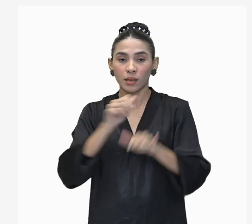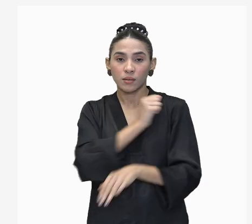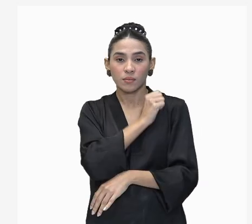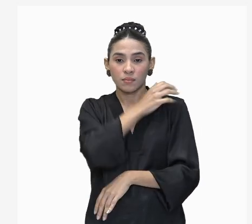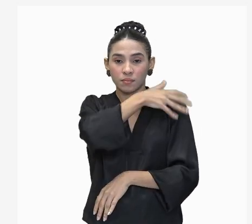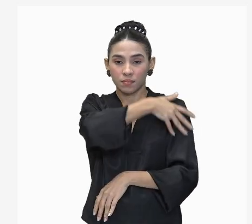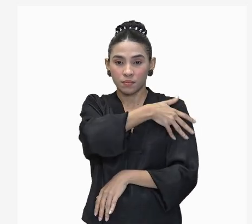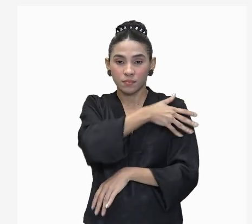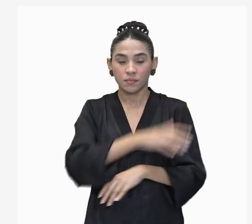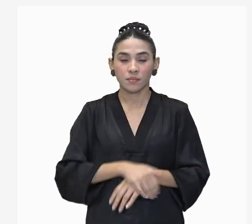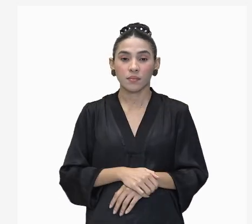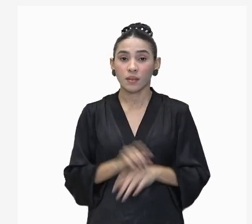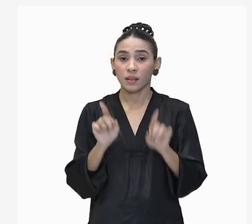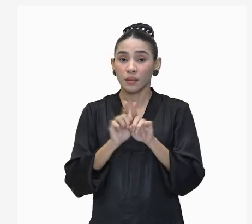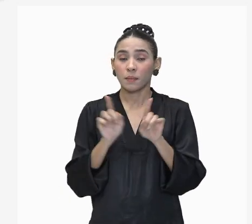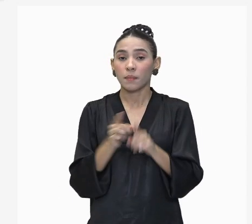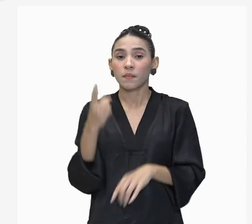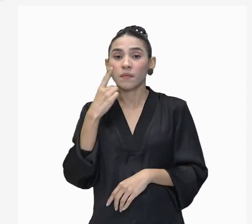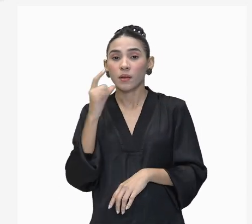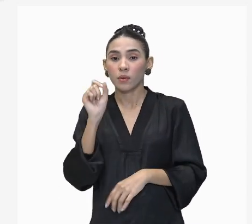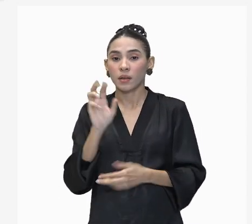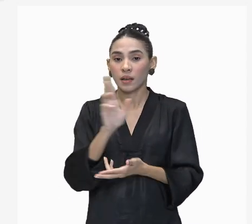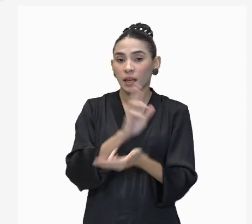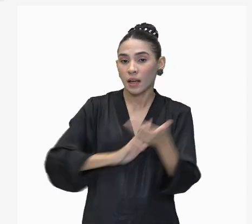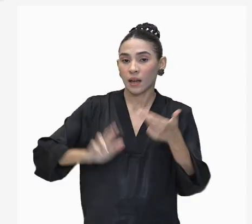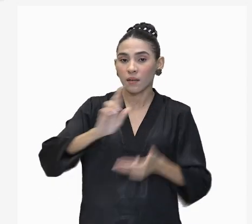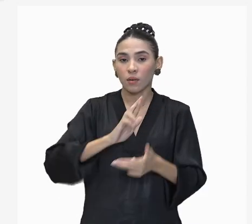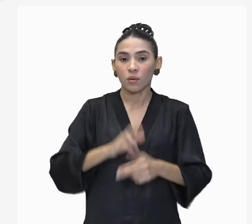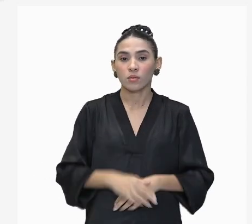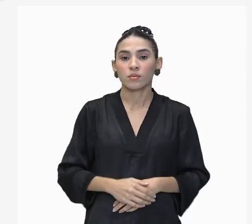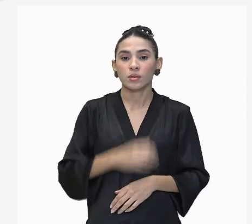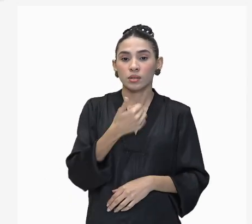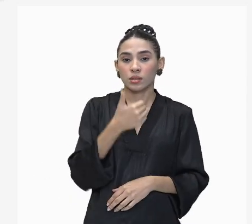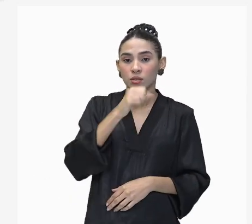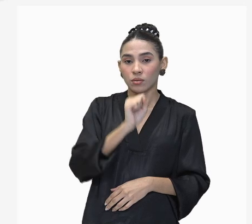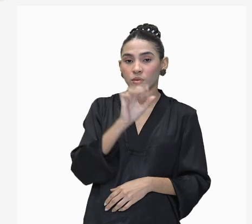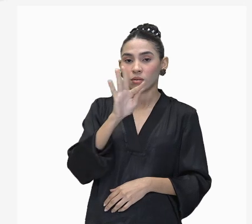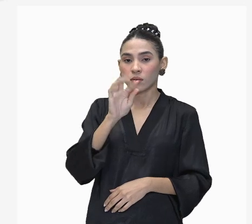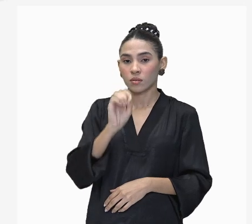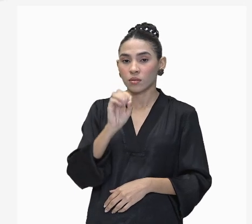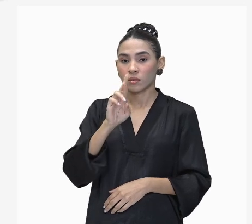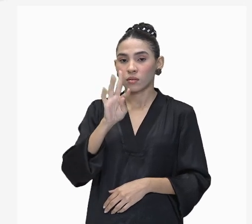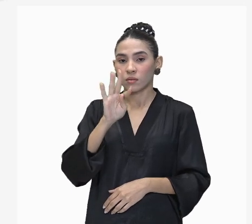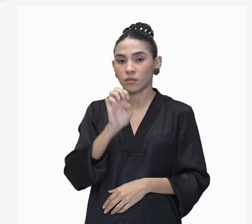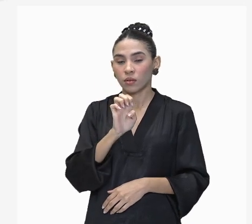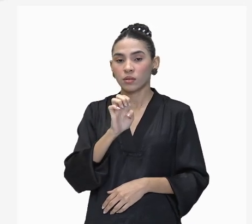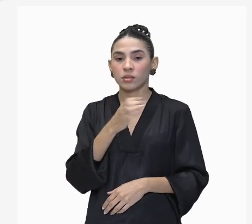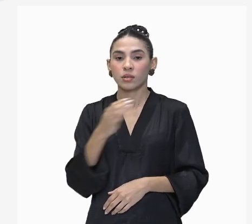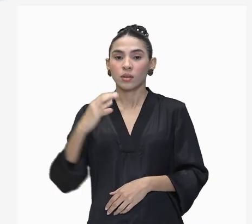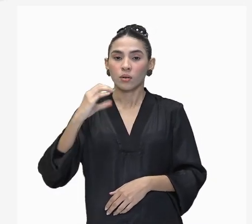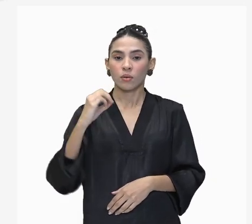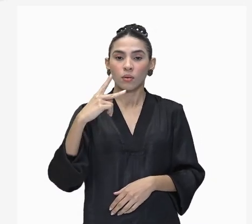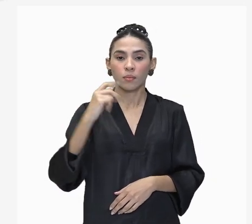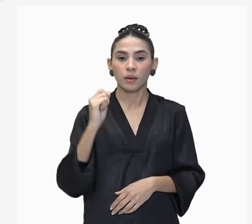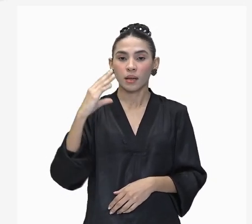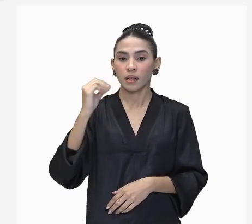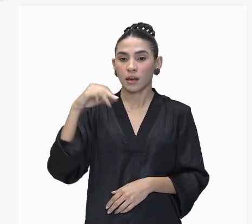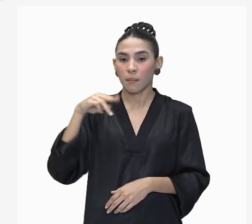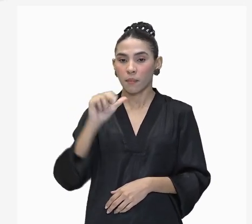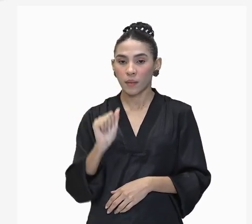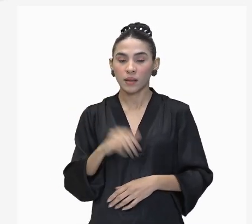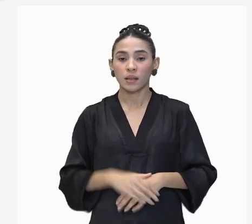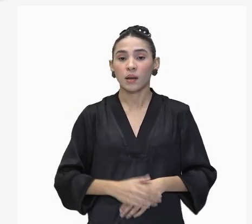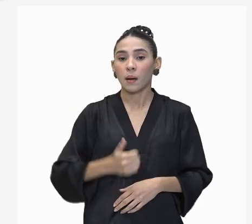tenentista, vamos observar a revolta dos 18 do Forte de Copacabana. Foi o primeiro